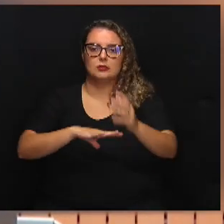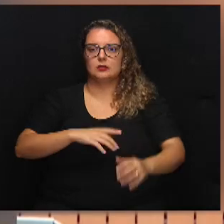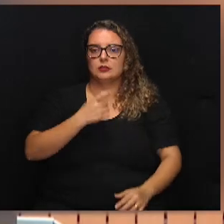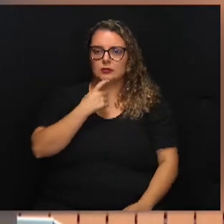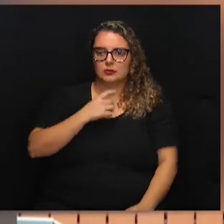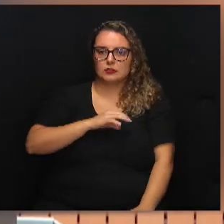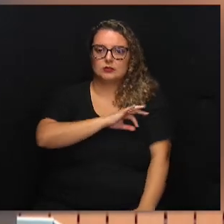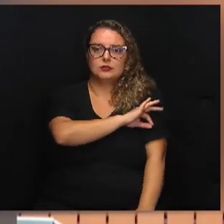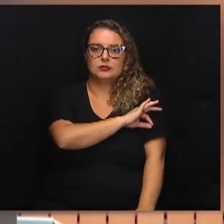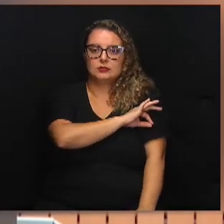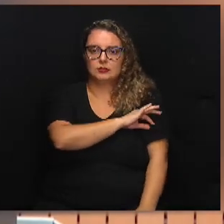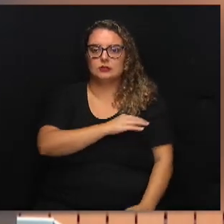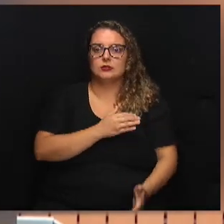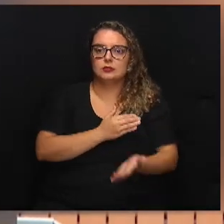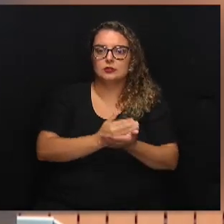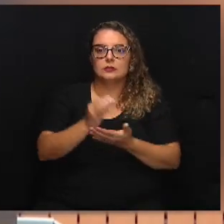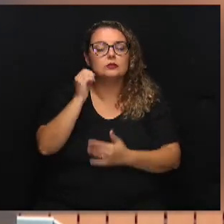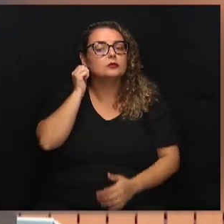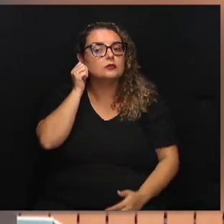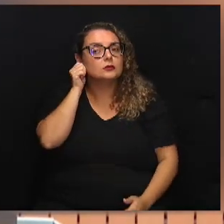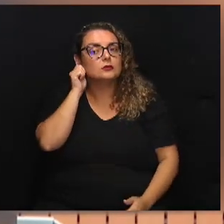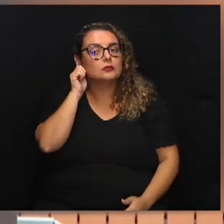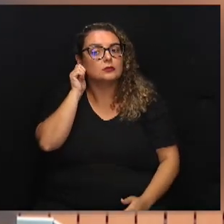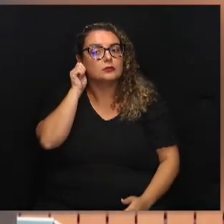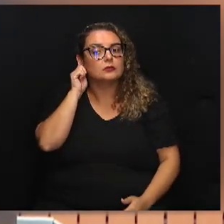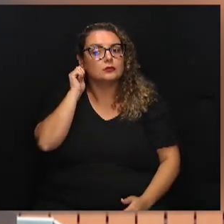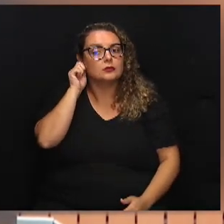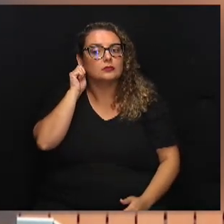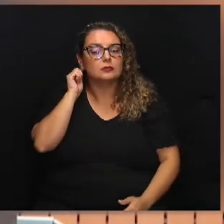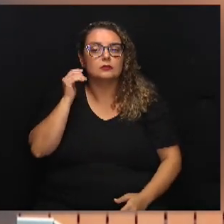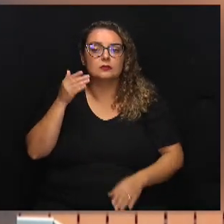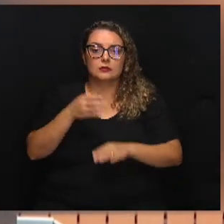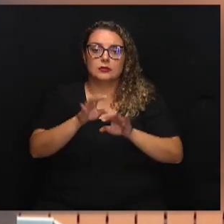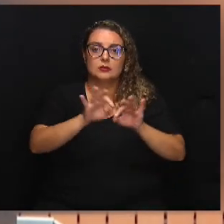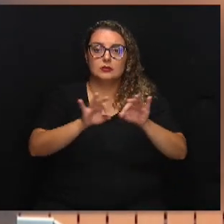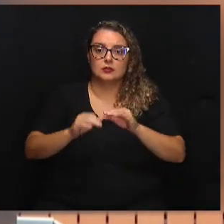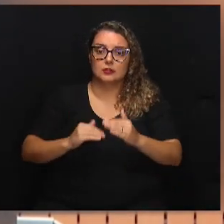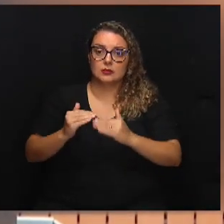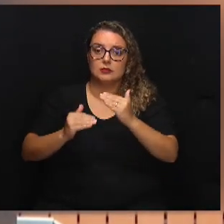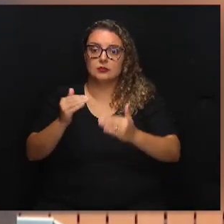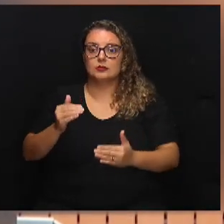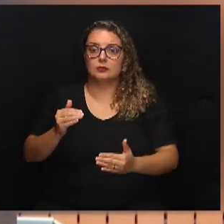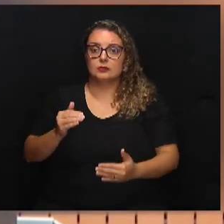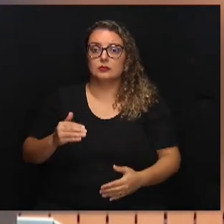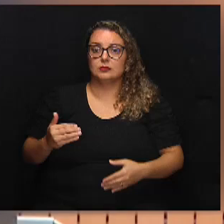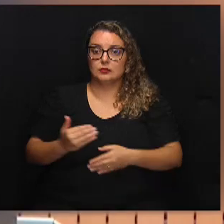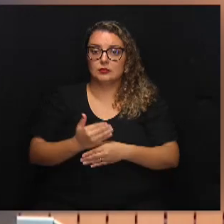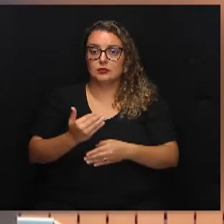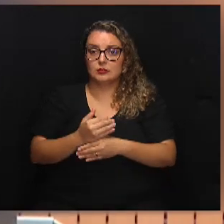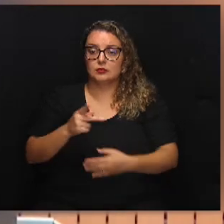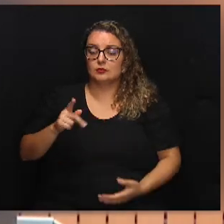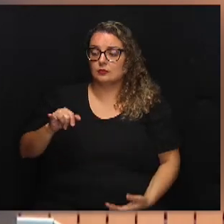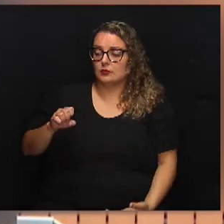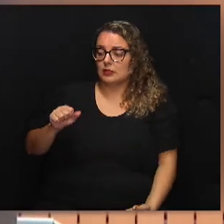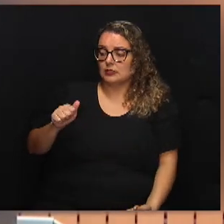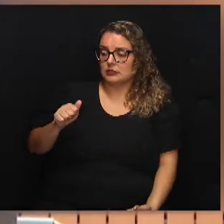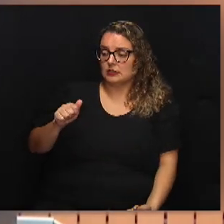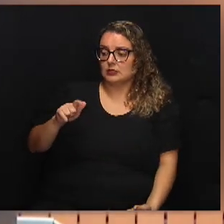onde inicialmente participei da elaboração e construção da implantação de obras de